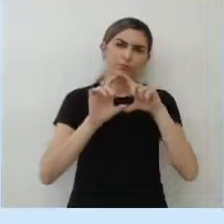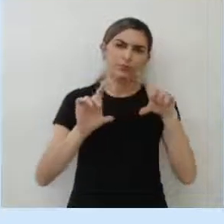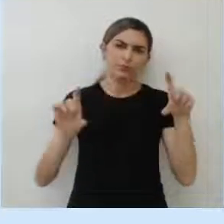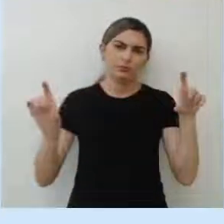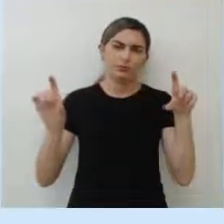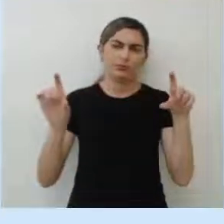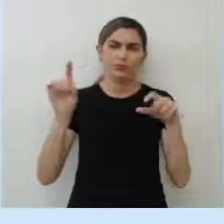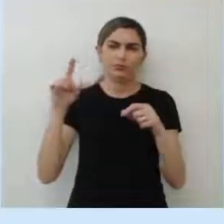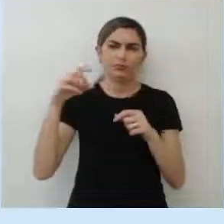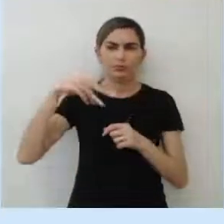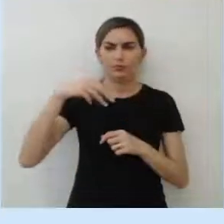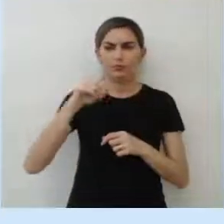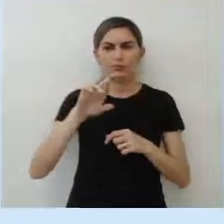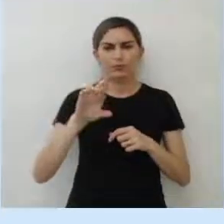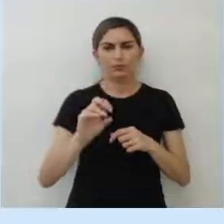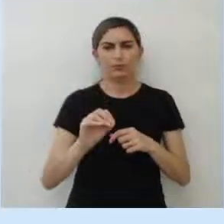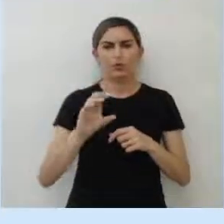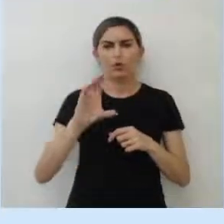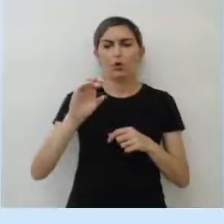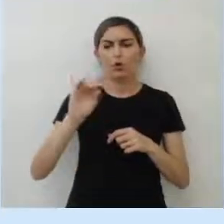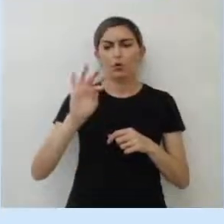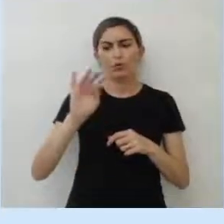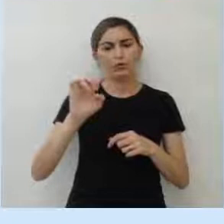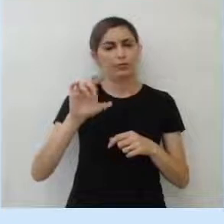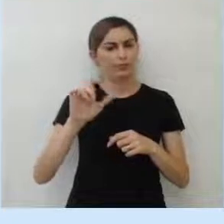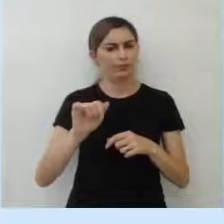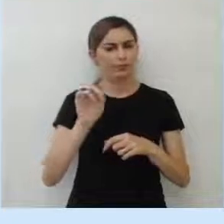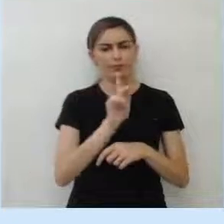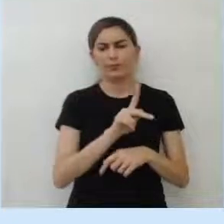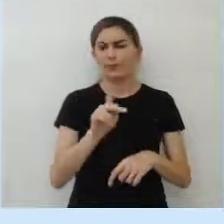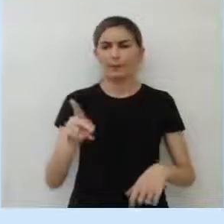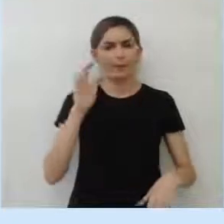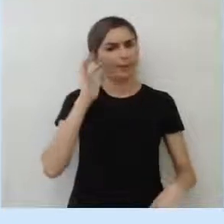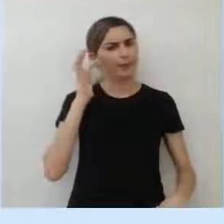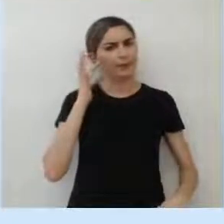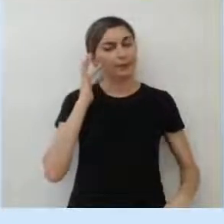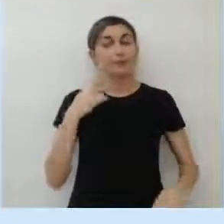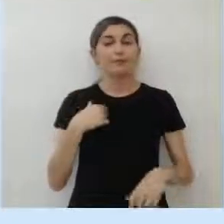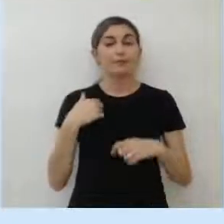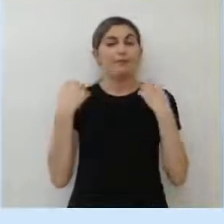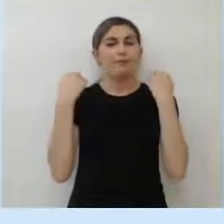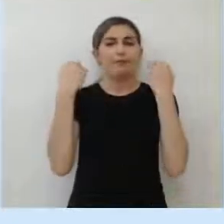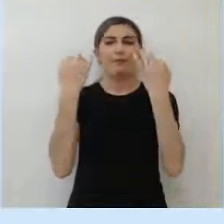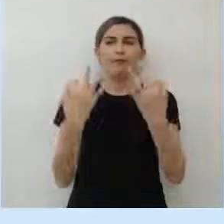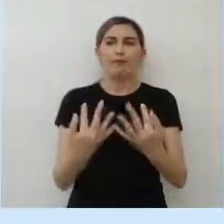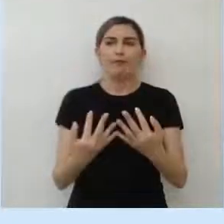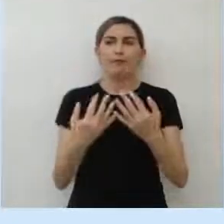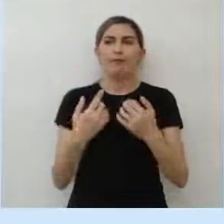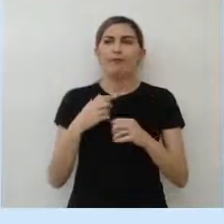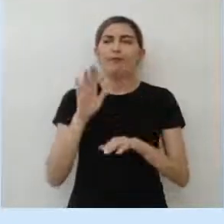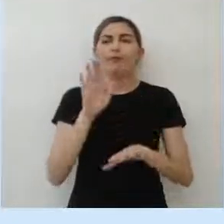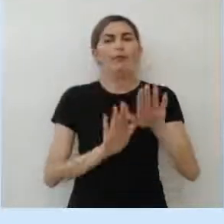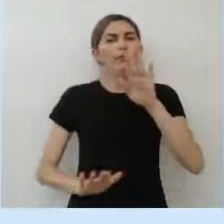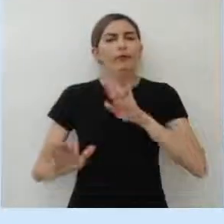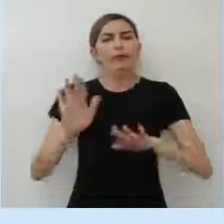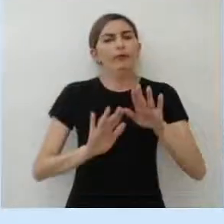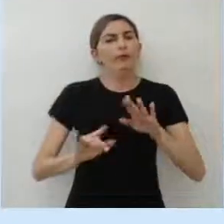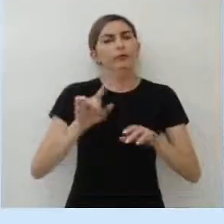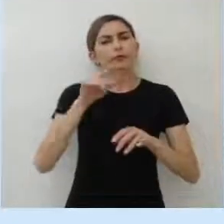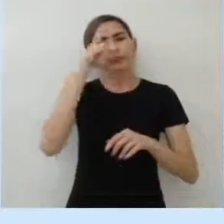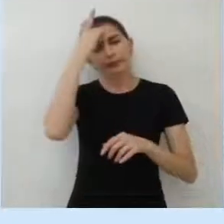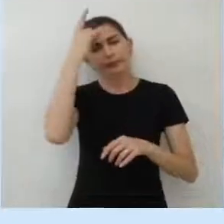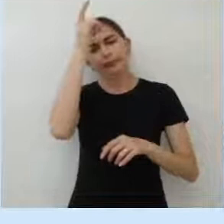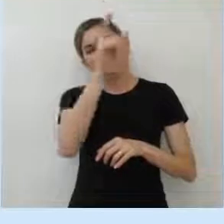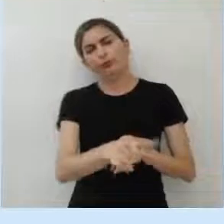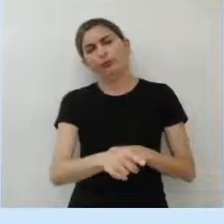é do Mário Sérgio Cortella, professor, filósofo. Ele vai dizer o seguinte: cuidado com gente